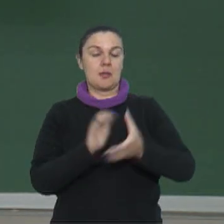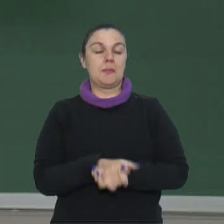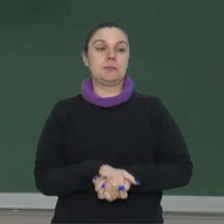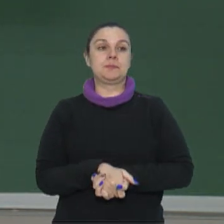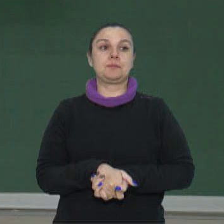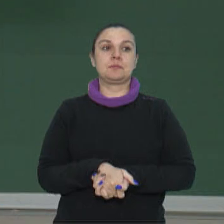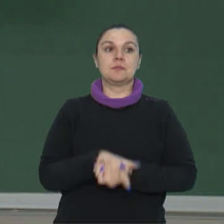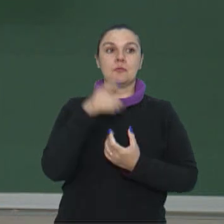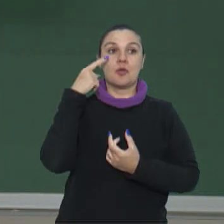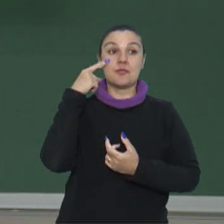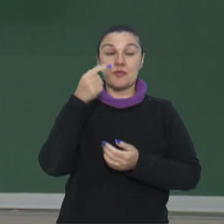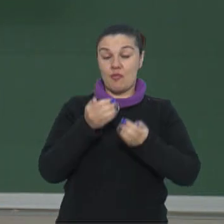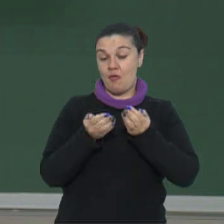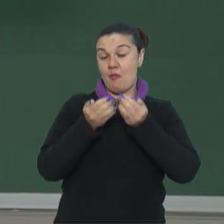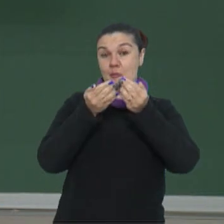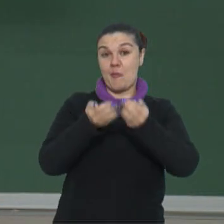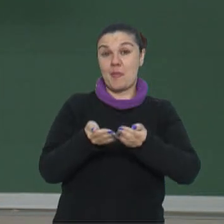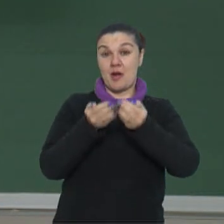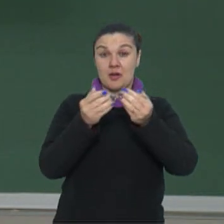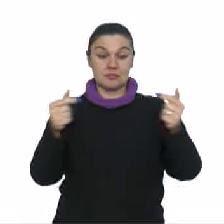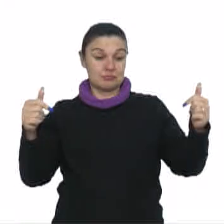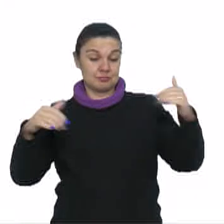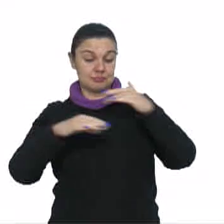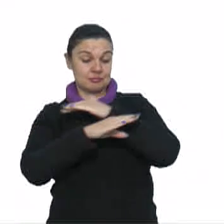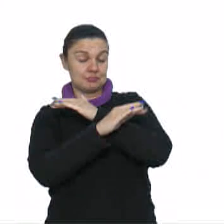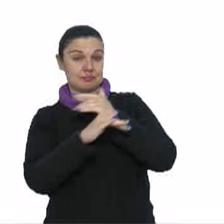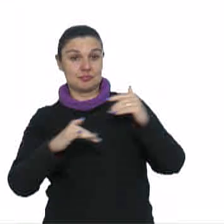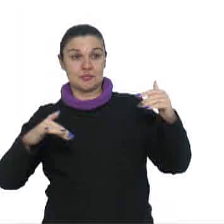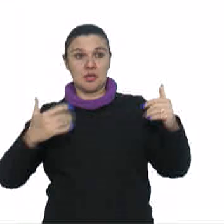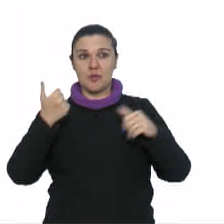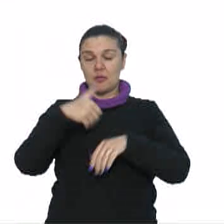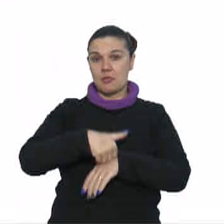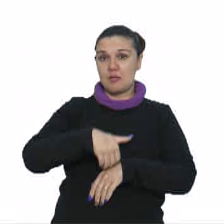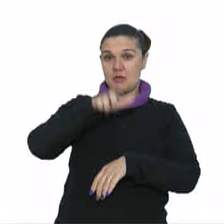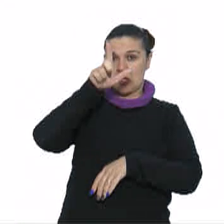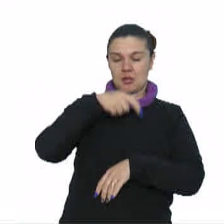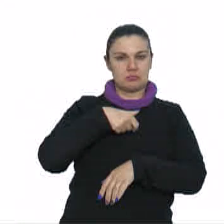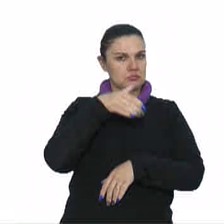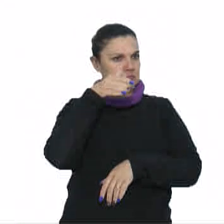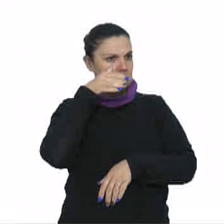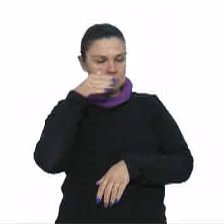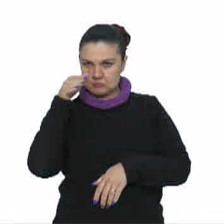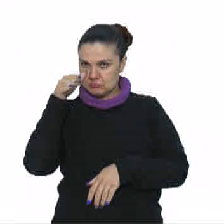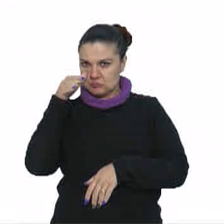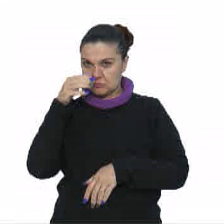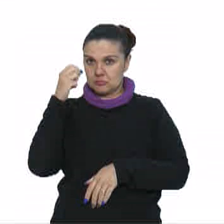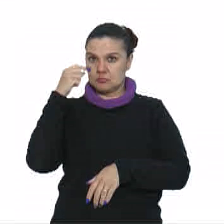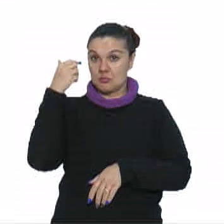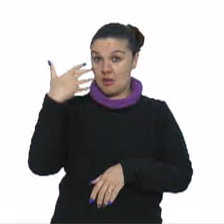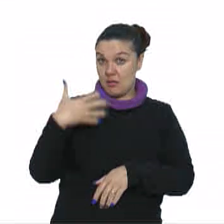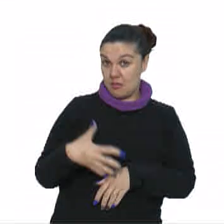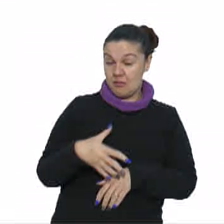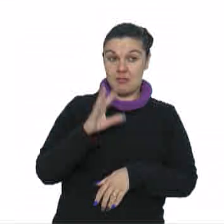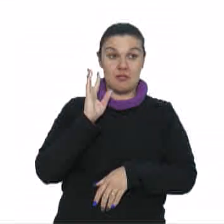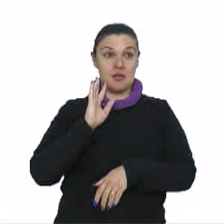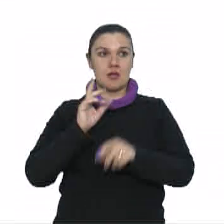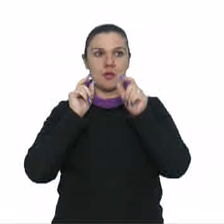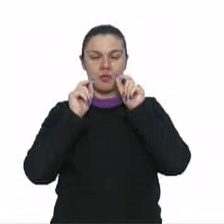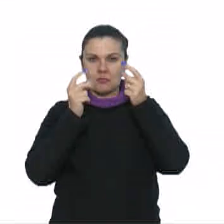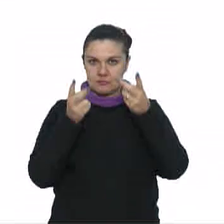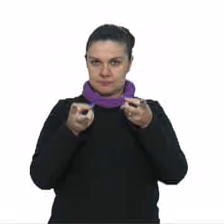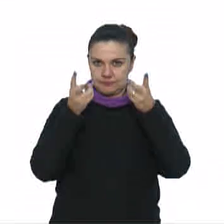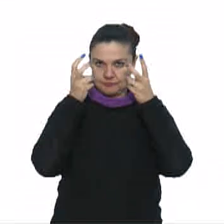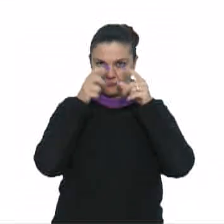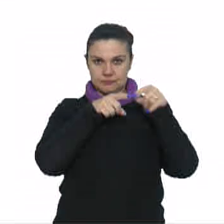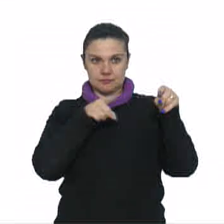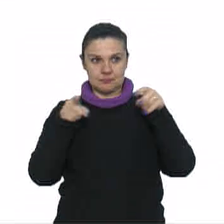também barcos passando aqui nessa região. E o que mais me trouxe aqui, que é muito legal, repare, a